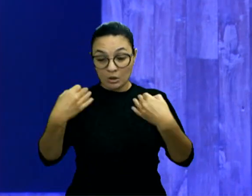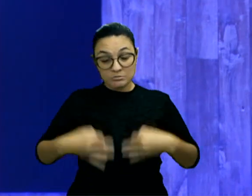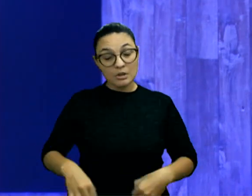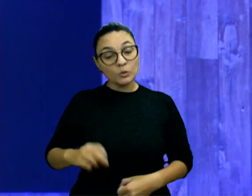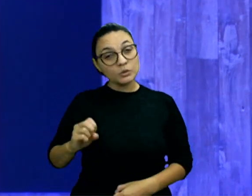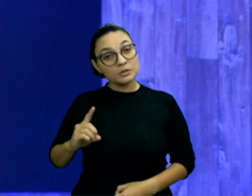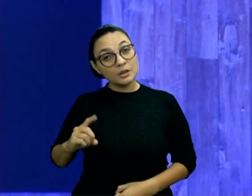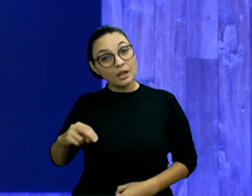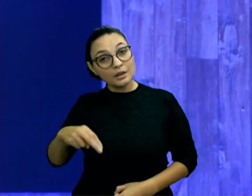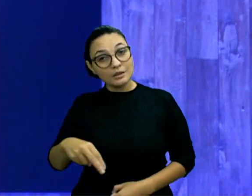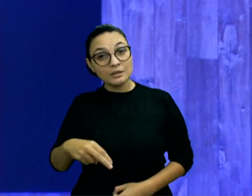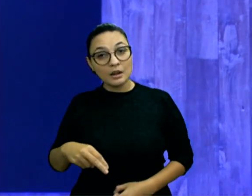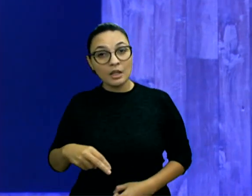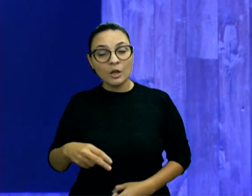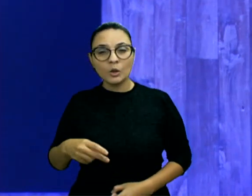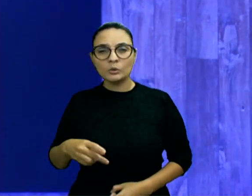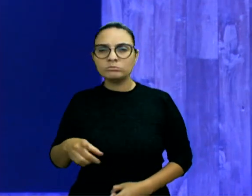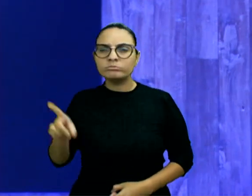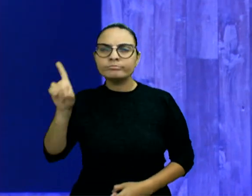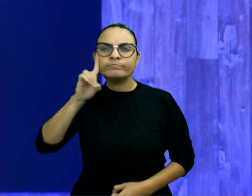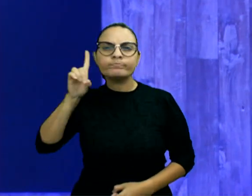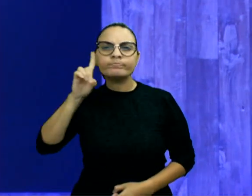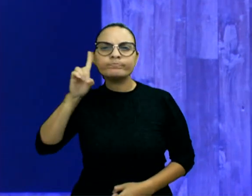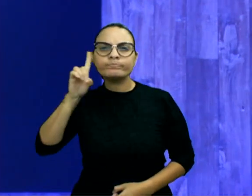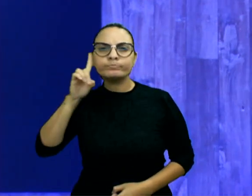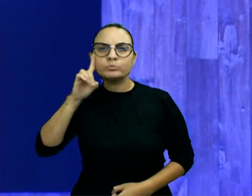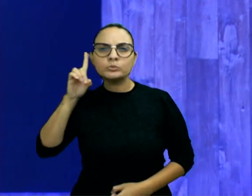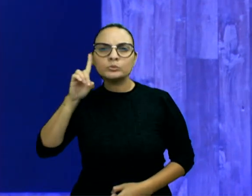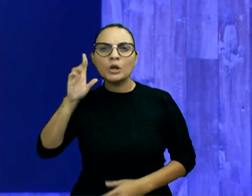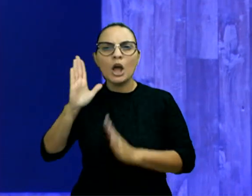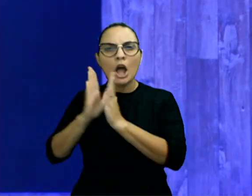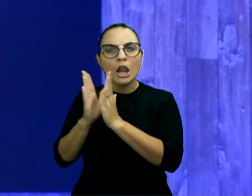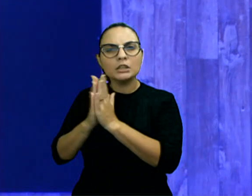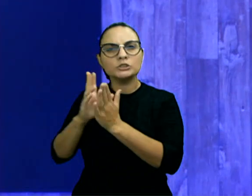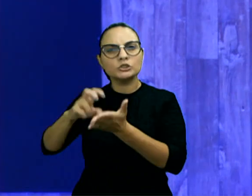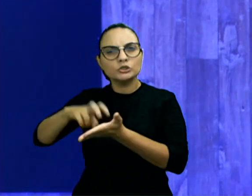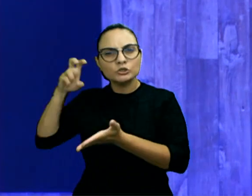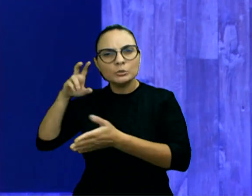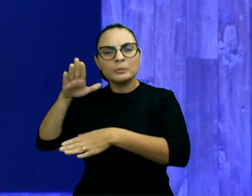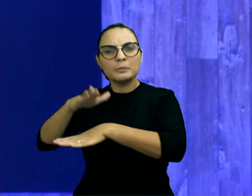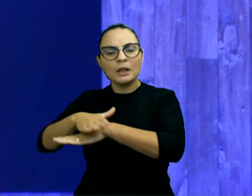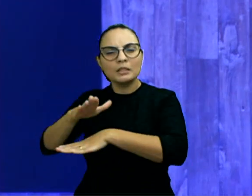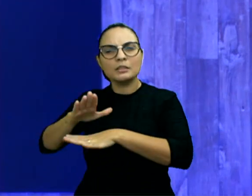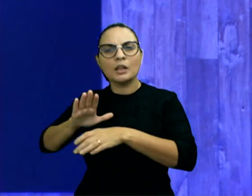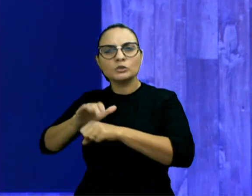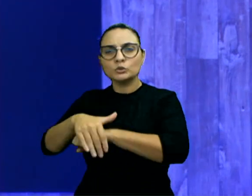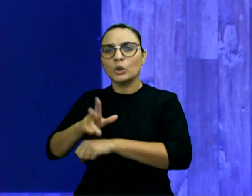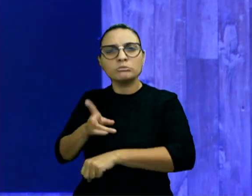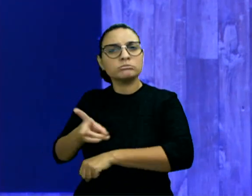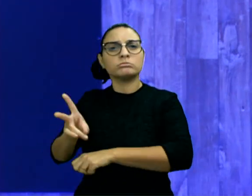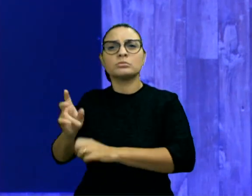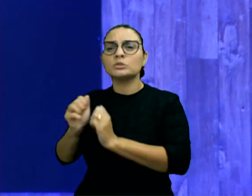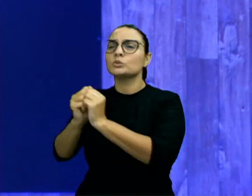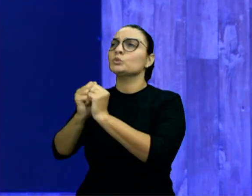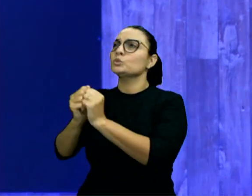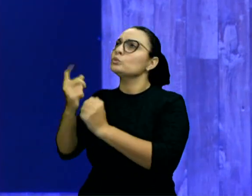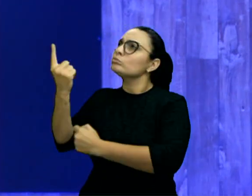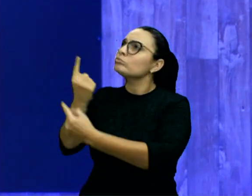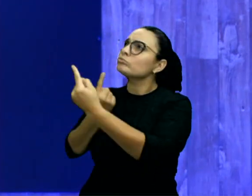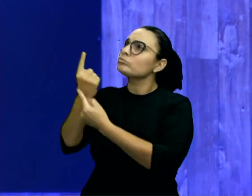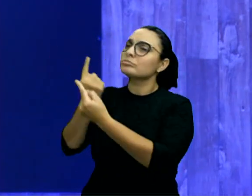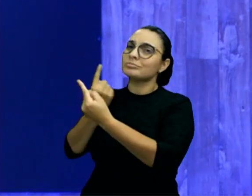dia. Quando veio o momento de aflição, Daniel continuou orando 3 vezes ao dia. Ele não